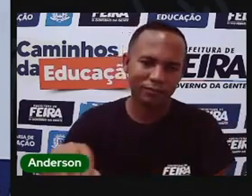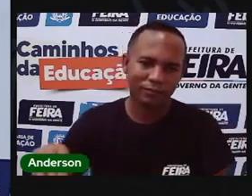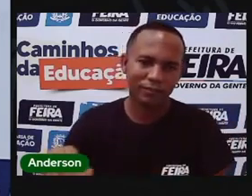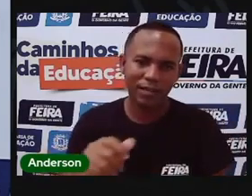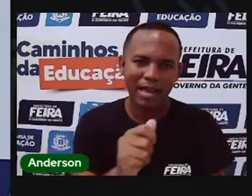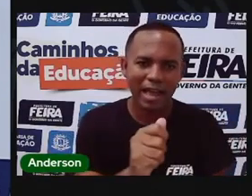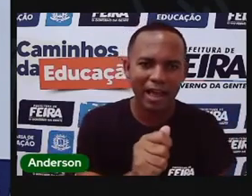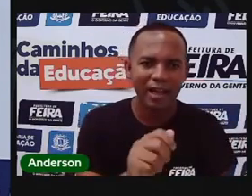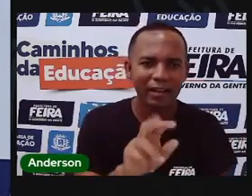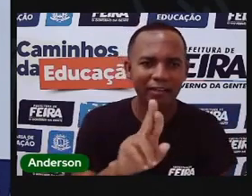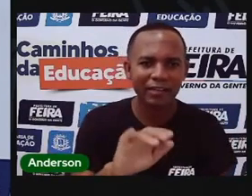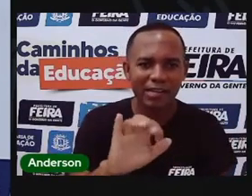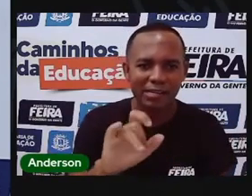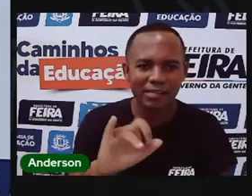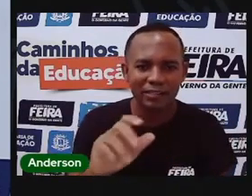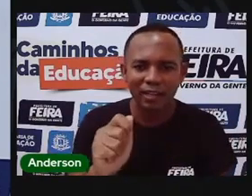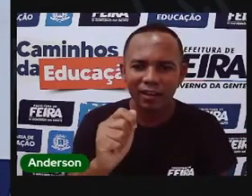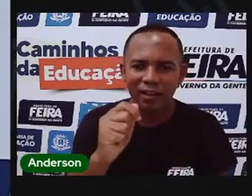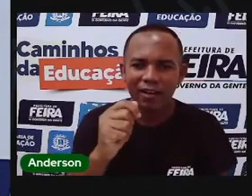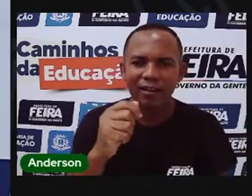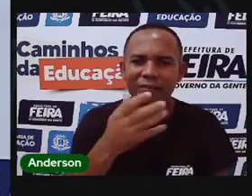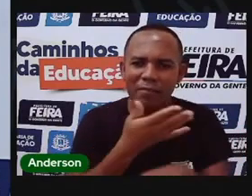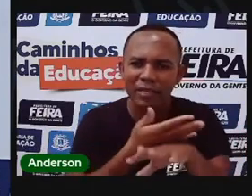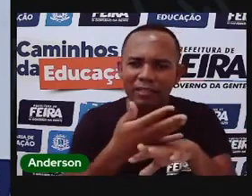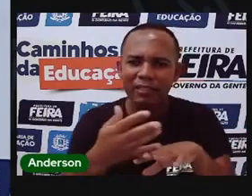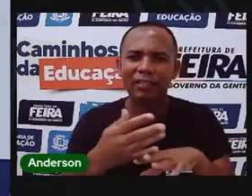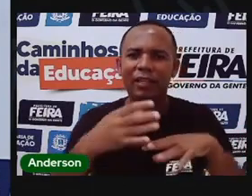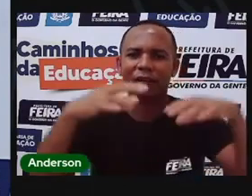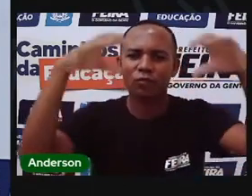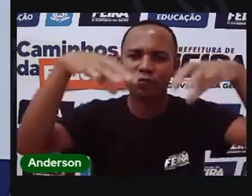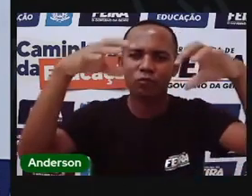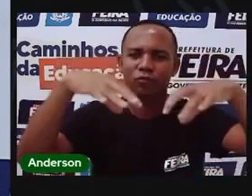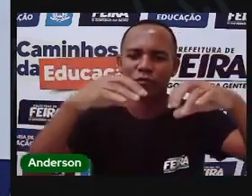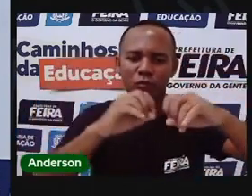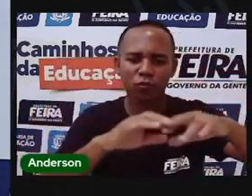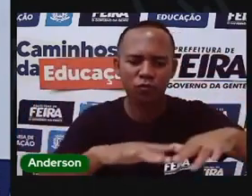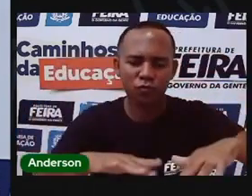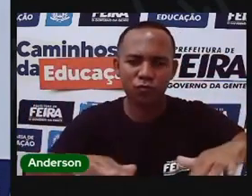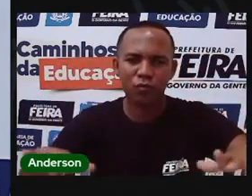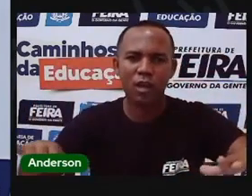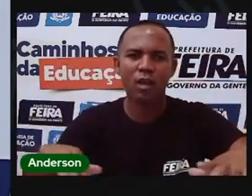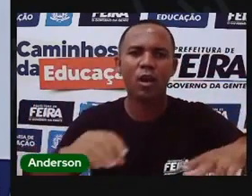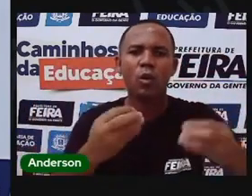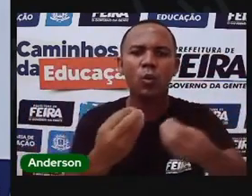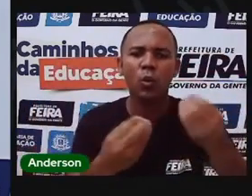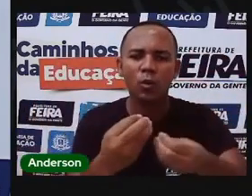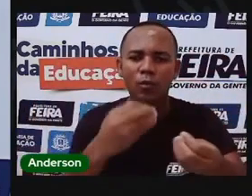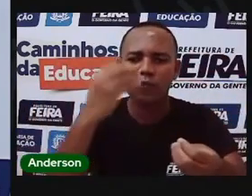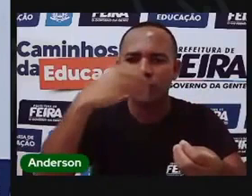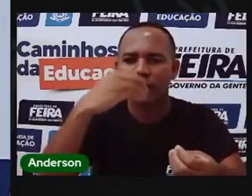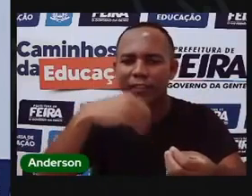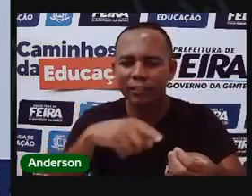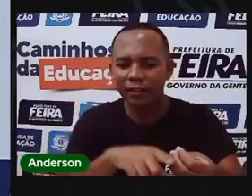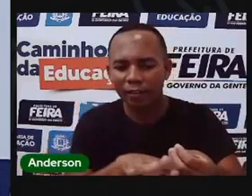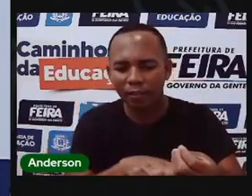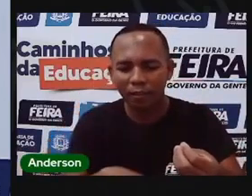mais clarinha, que é uma areia que a chuva já lavou, ou que já passou por um processo, na verdade, de empobrecimento do solo.